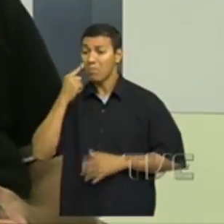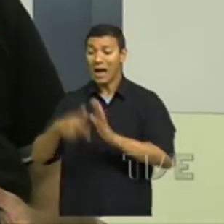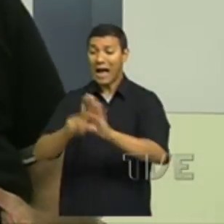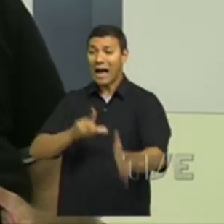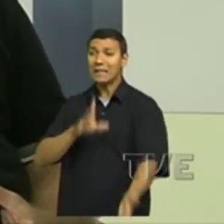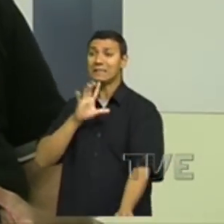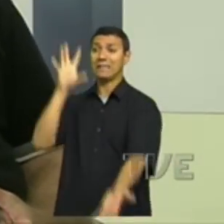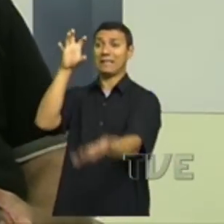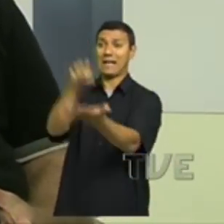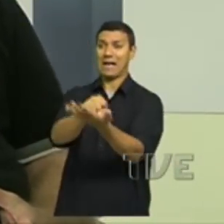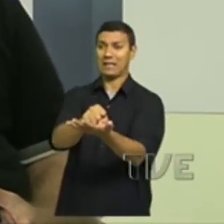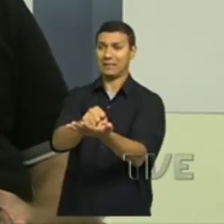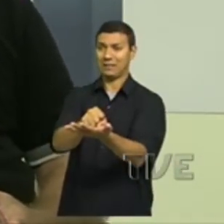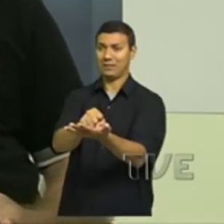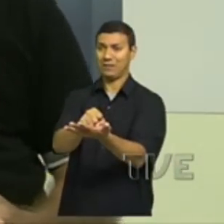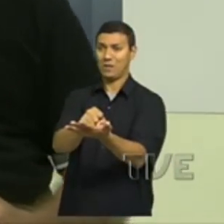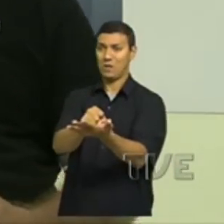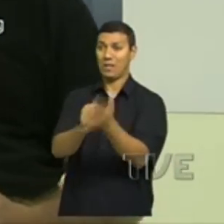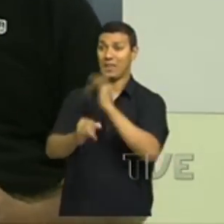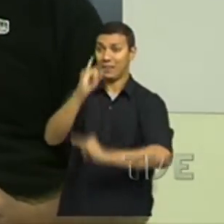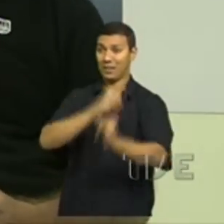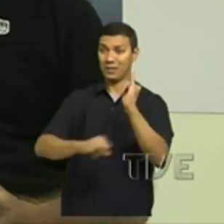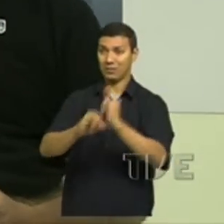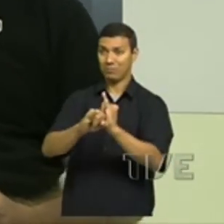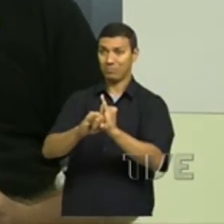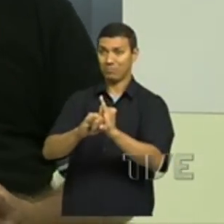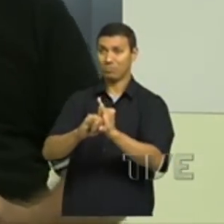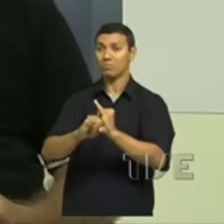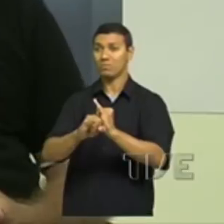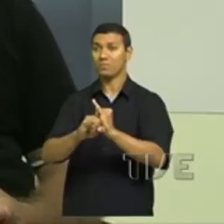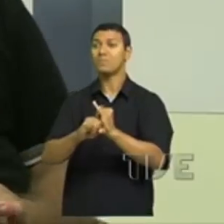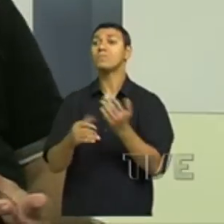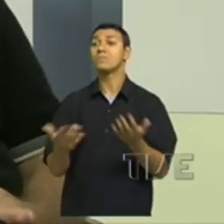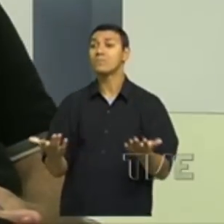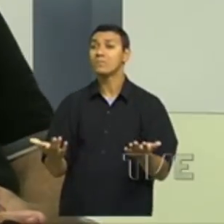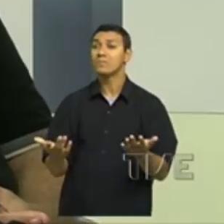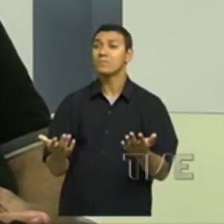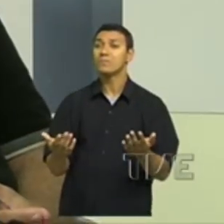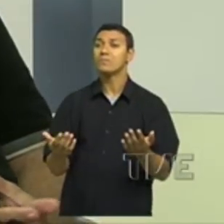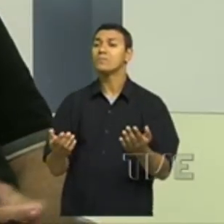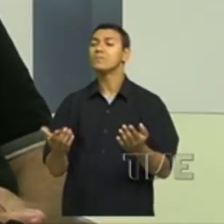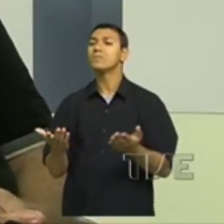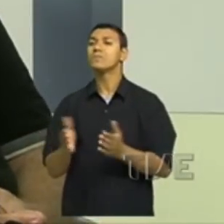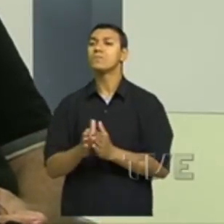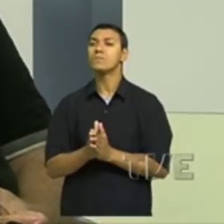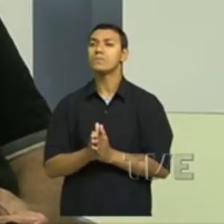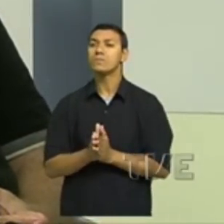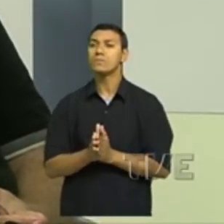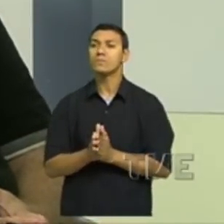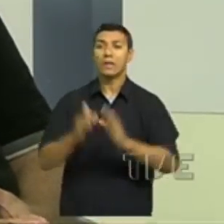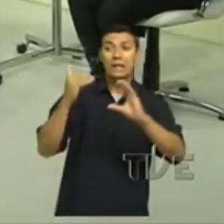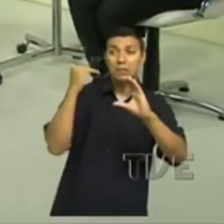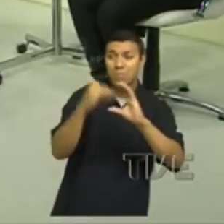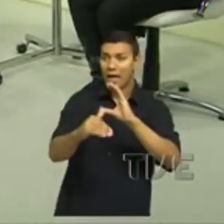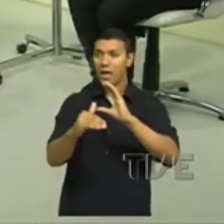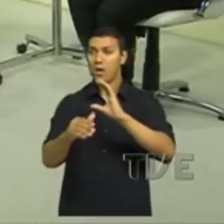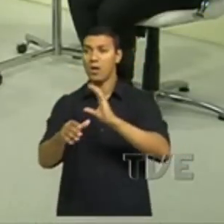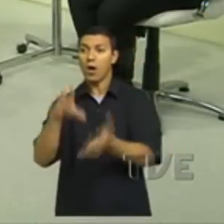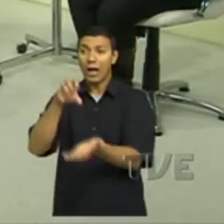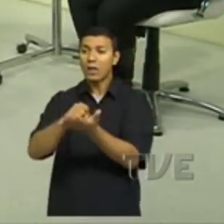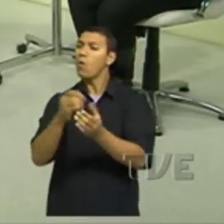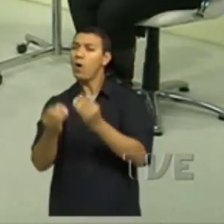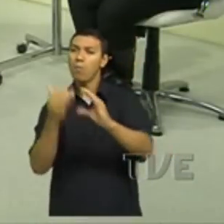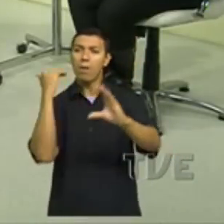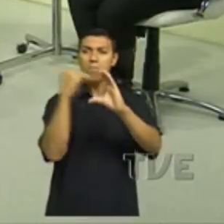cadastrar, entrar na página do através de e-mail,